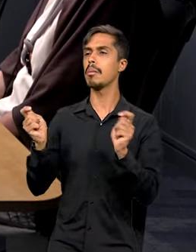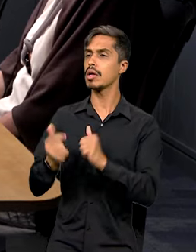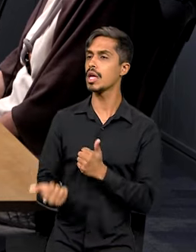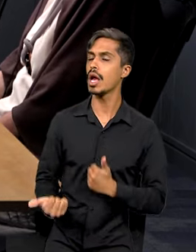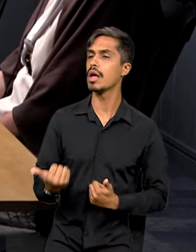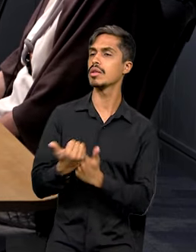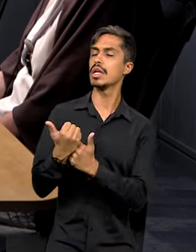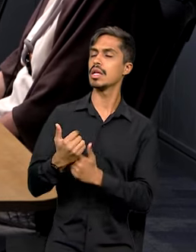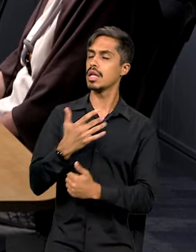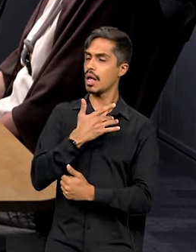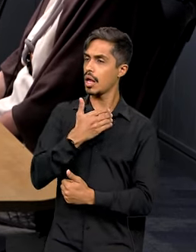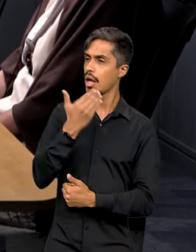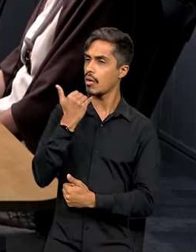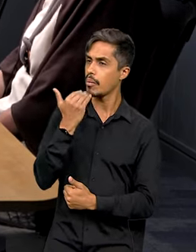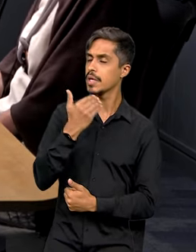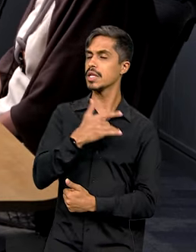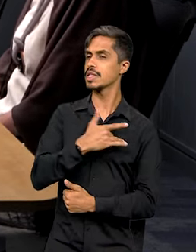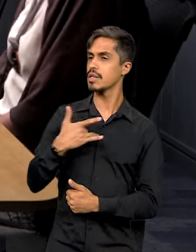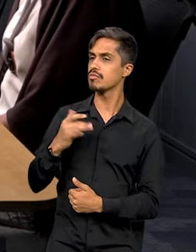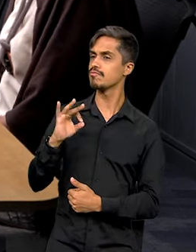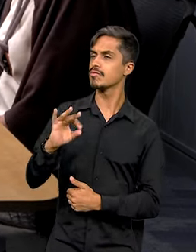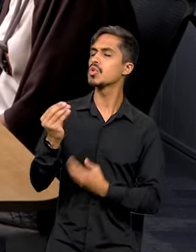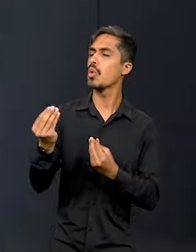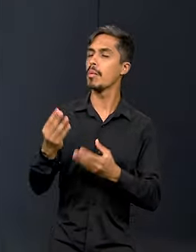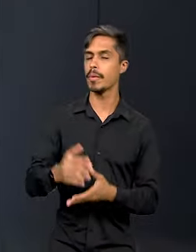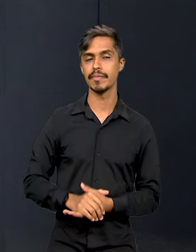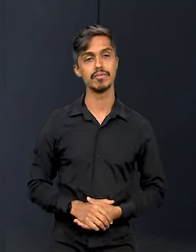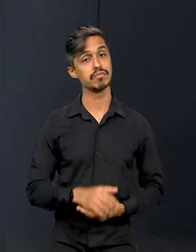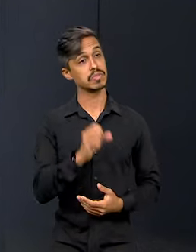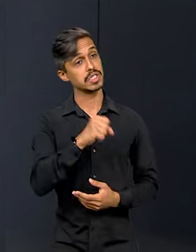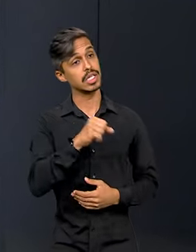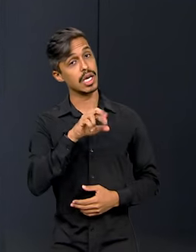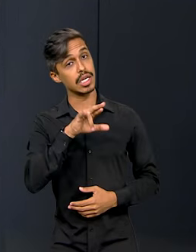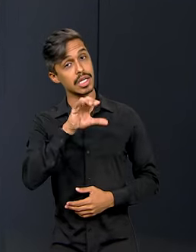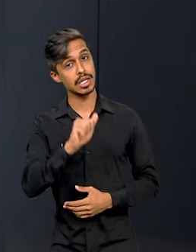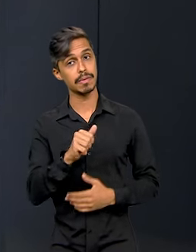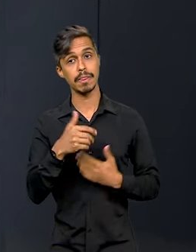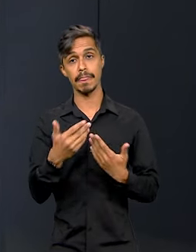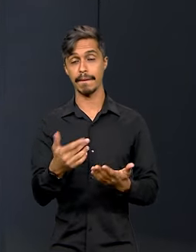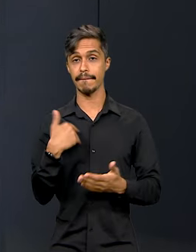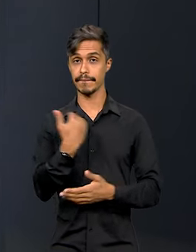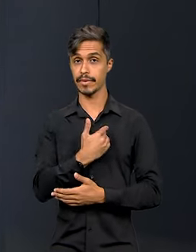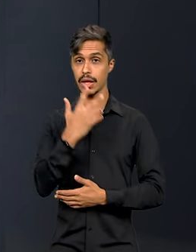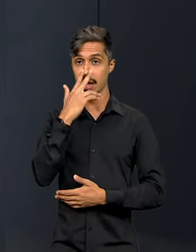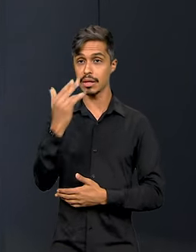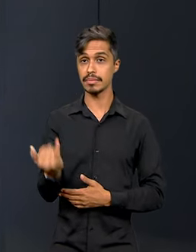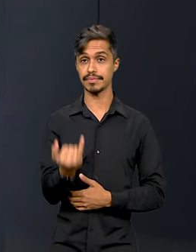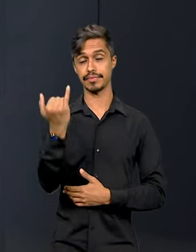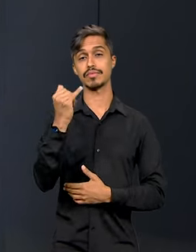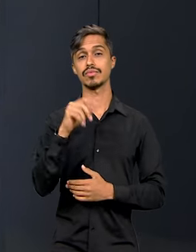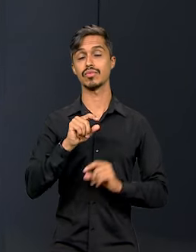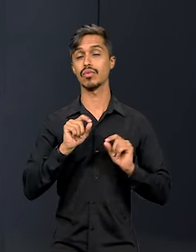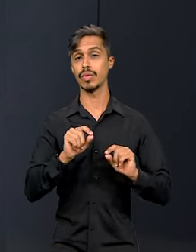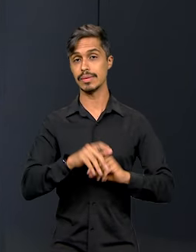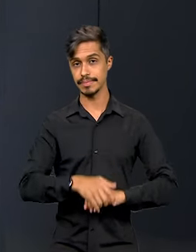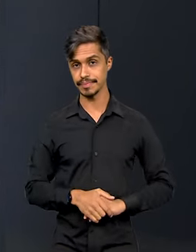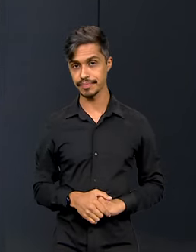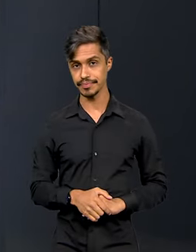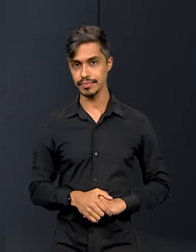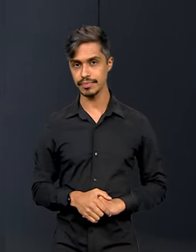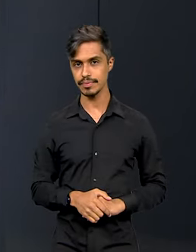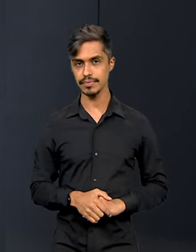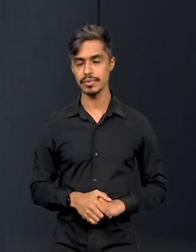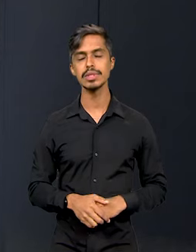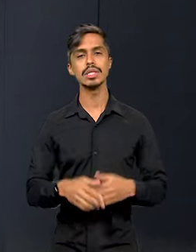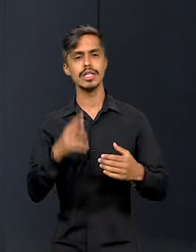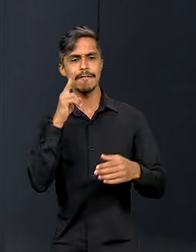uma alimentação saudável sim Érica bom e para nós foi muito importante e